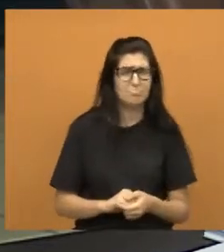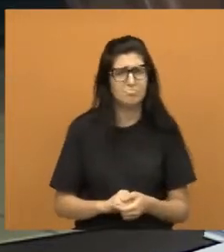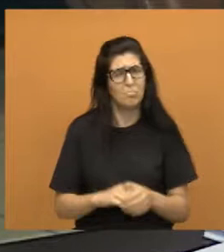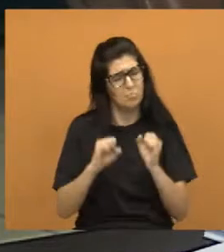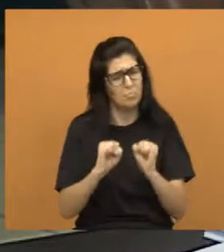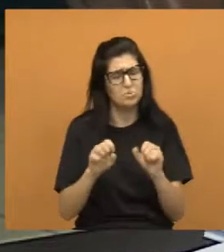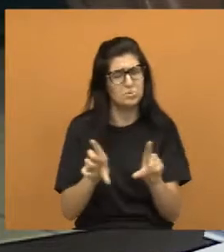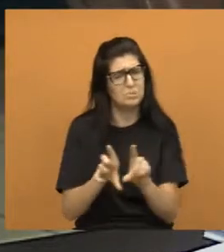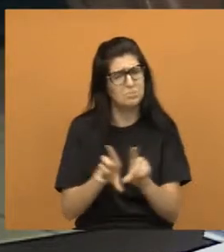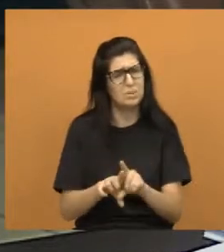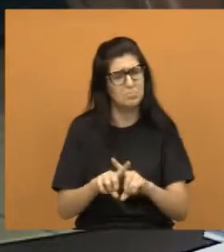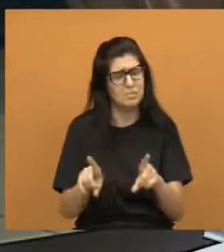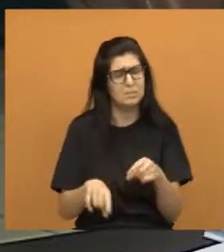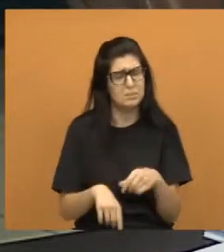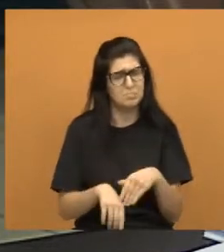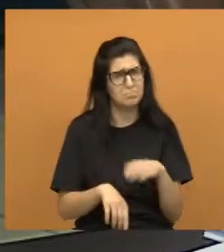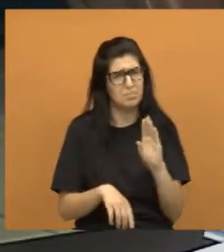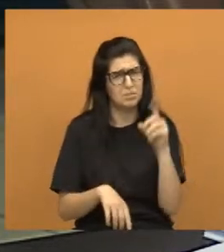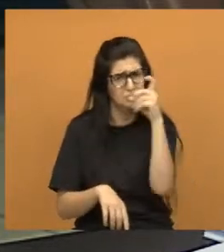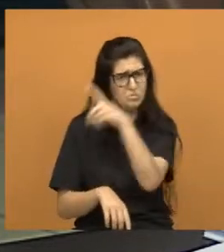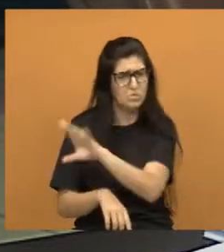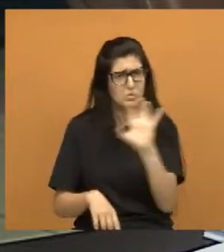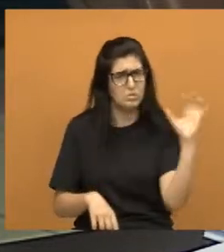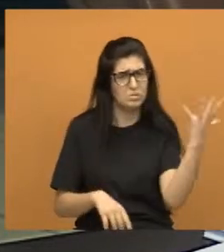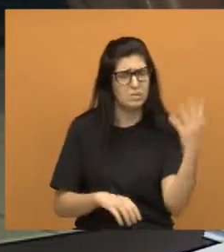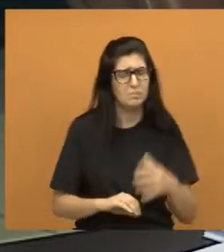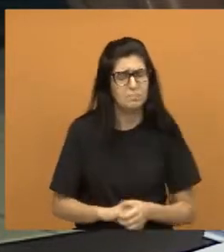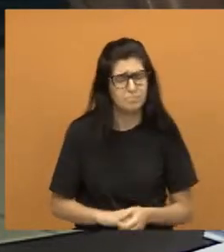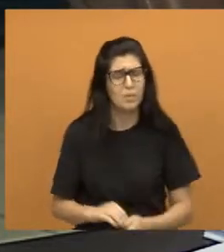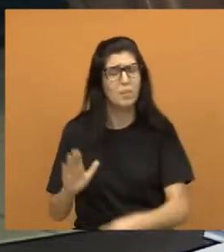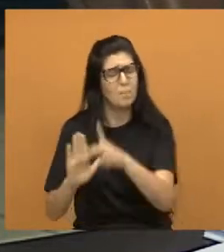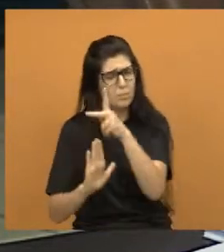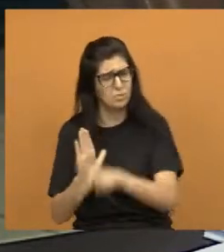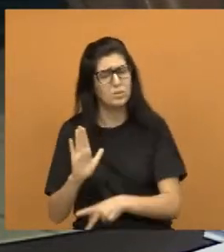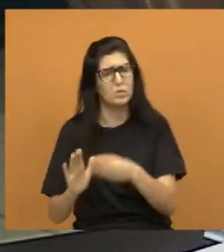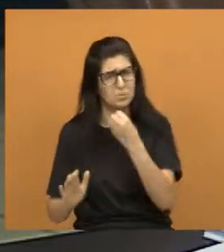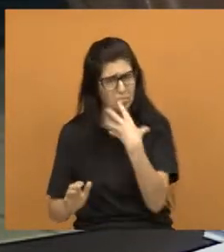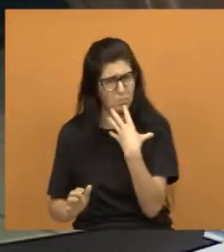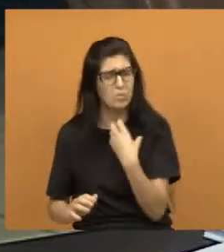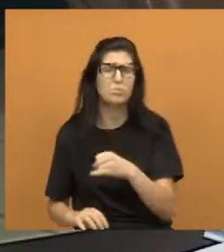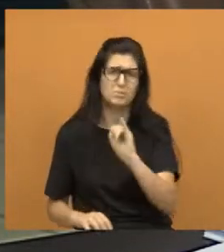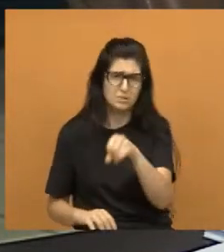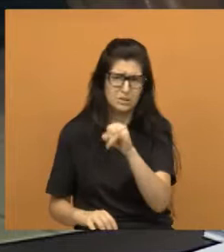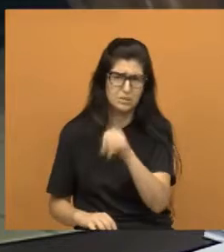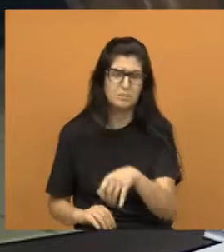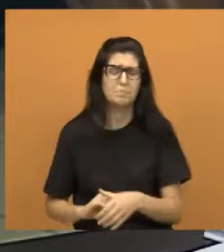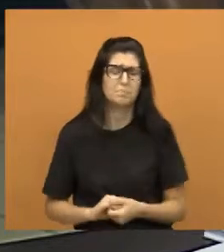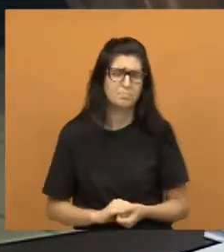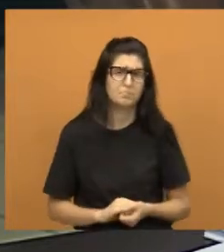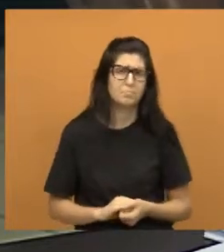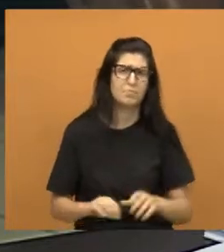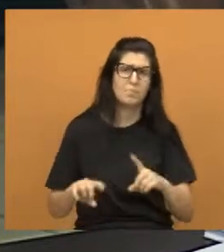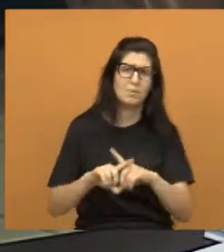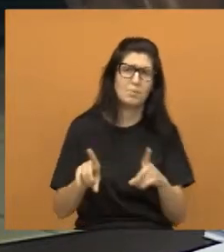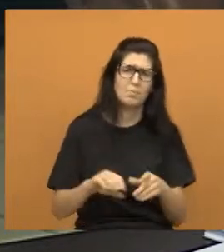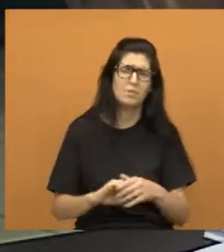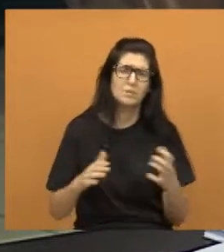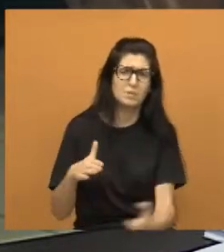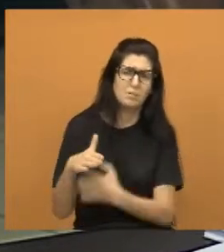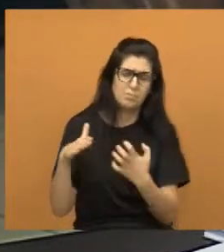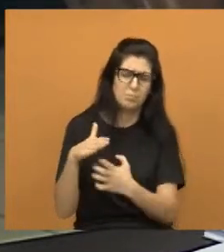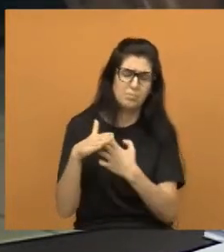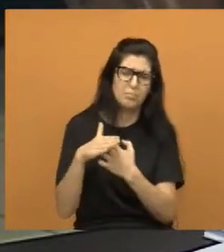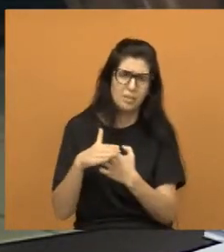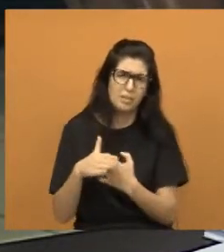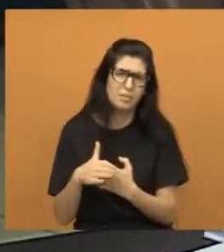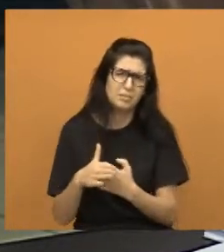abre uma espécie de porta, e aí tem aqui também a questão do selo. Eu acho que para a empresa tem uma